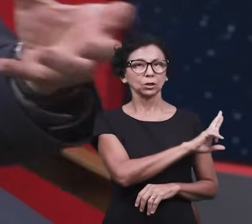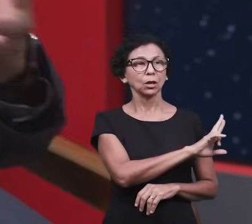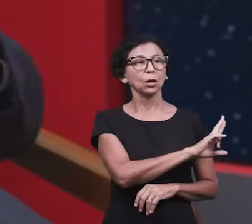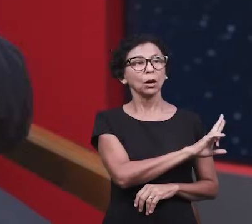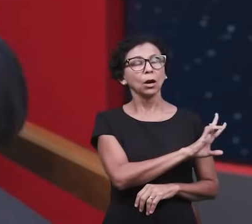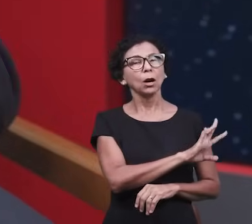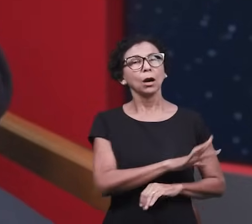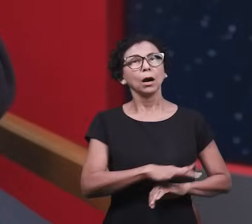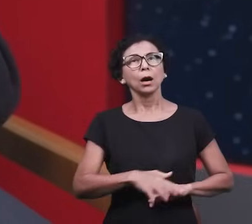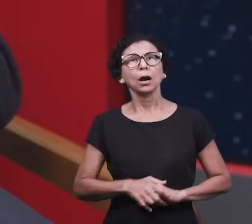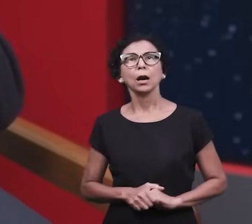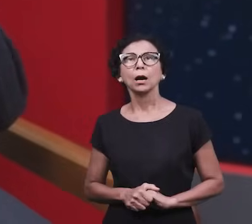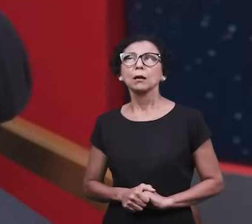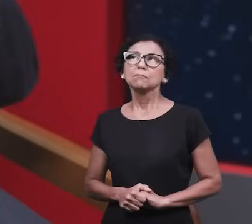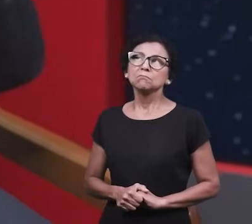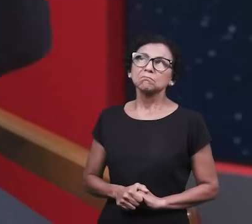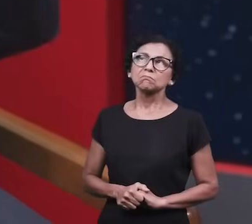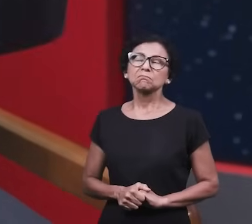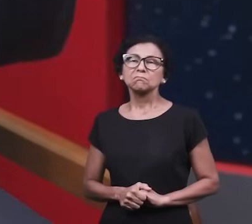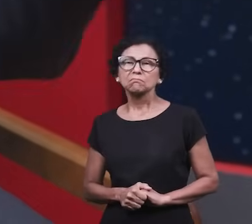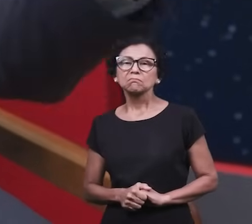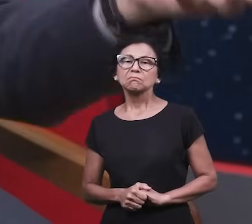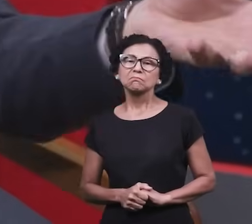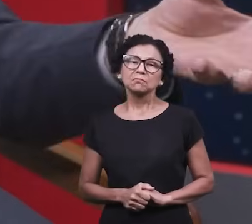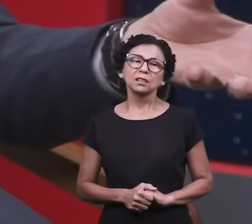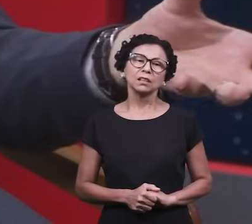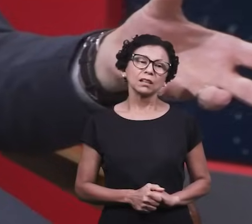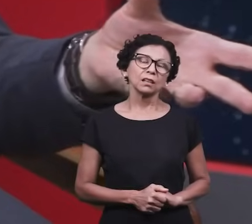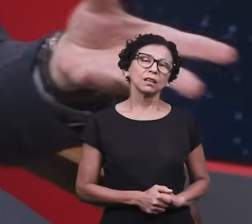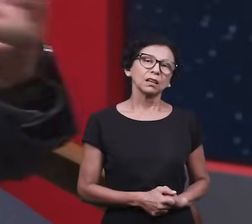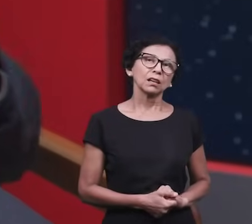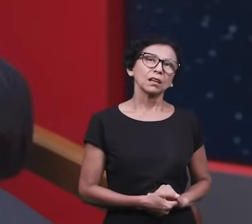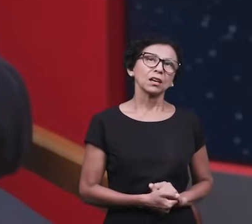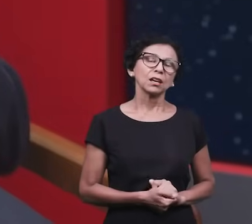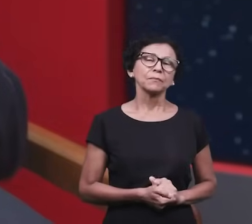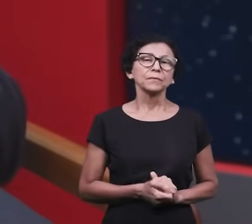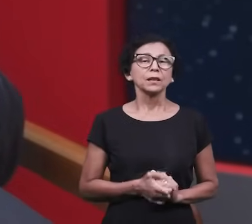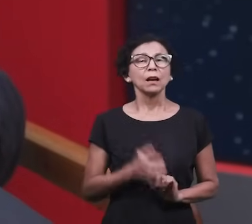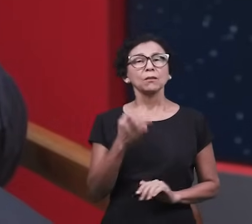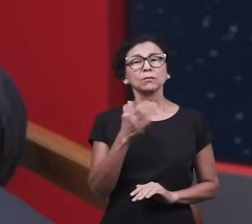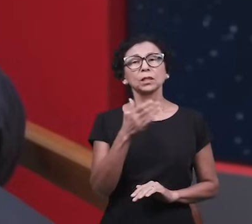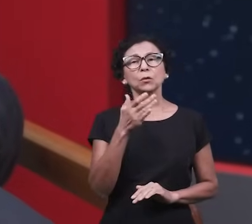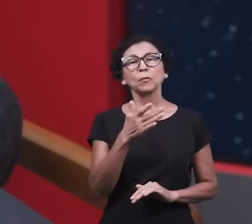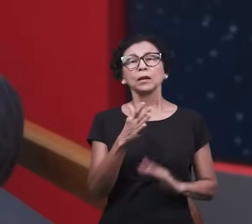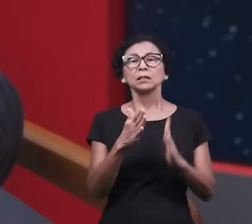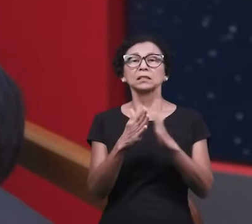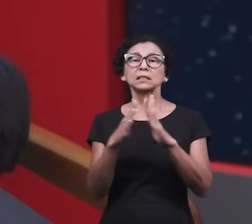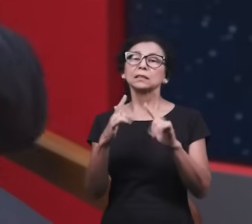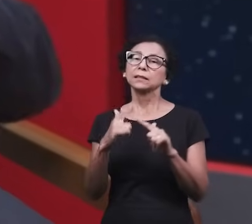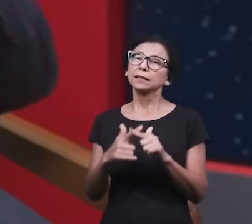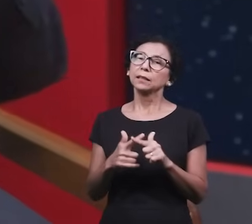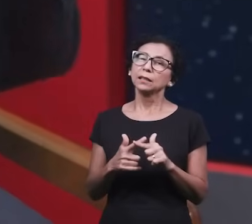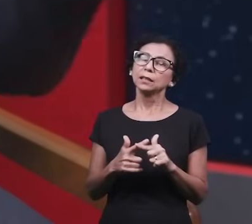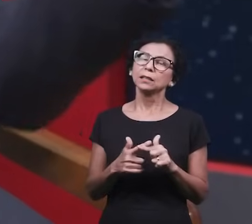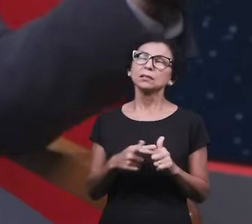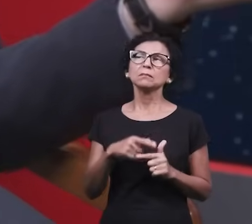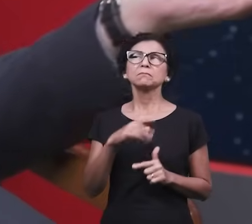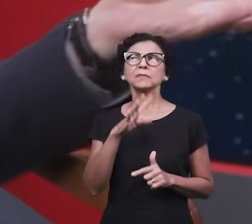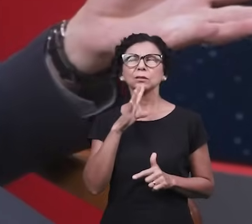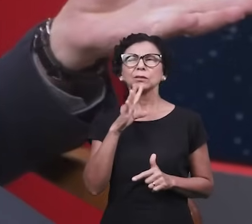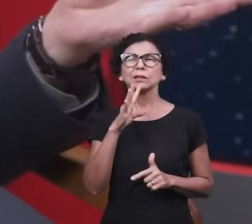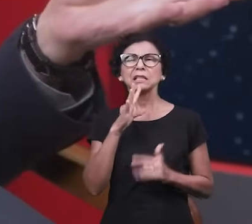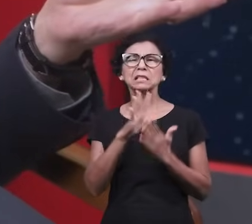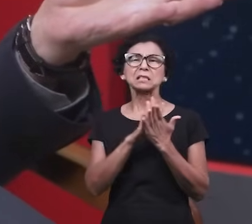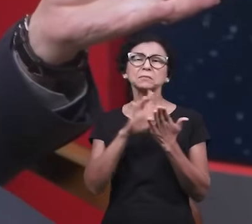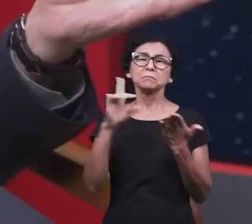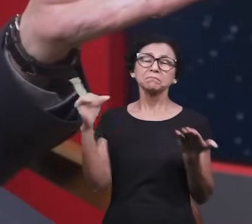religiosas, frequentam até denominações, têm algum conhecimento da Bíblia, eventualmente